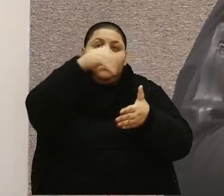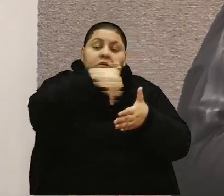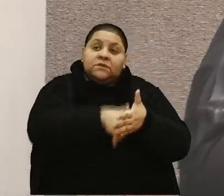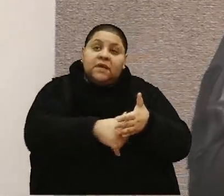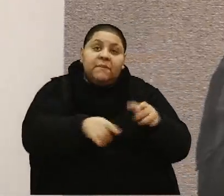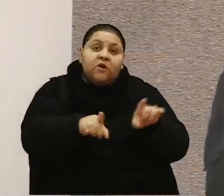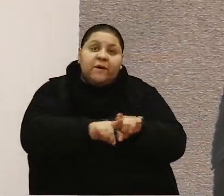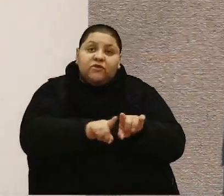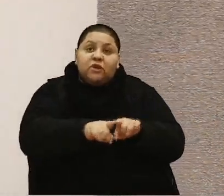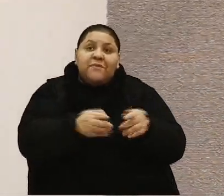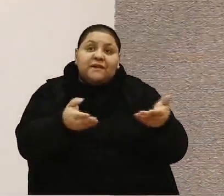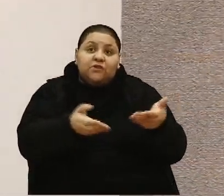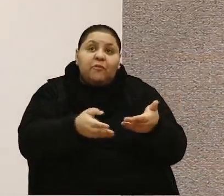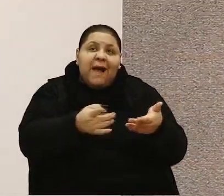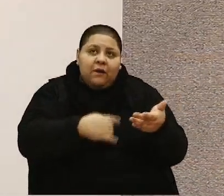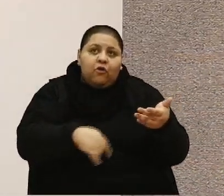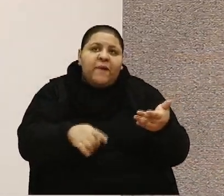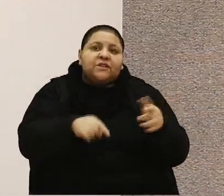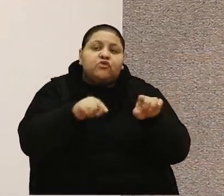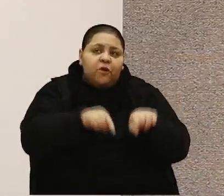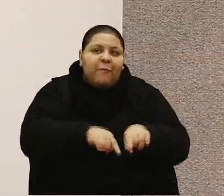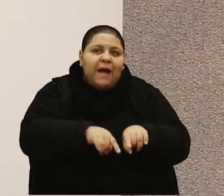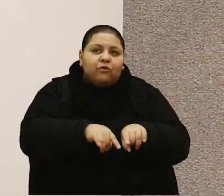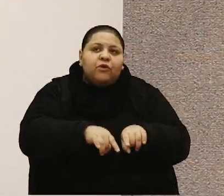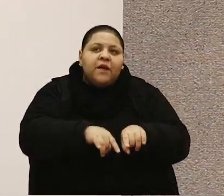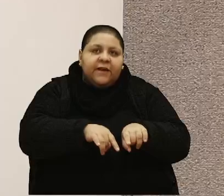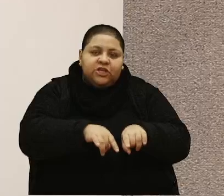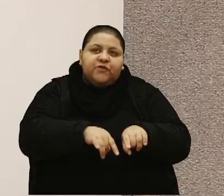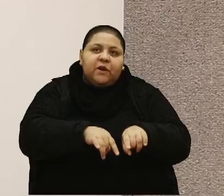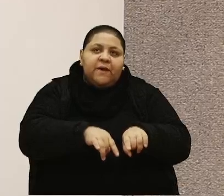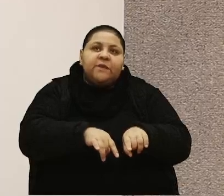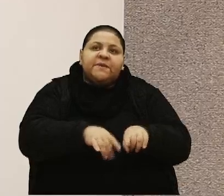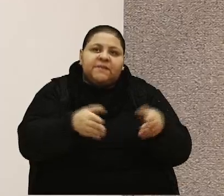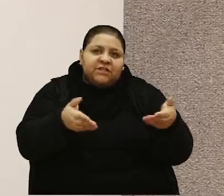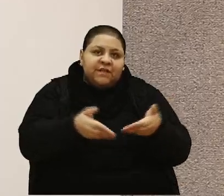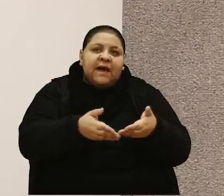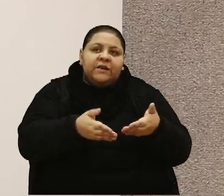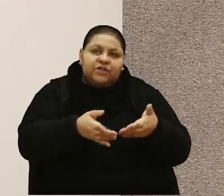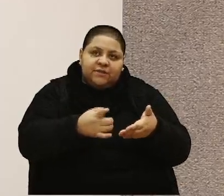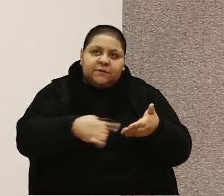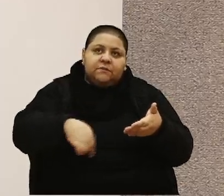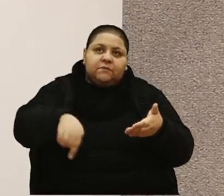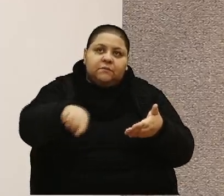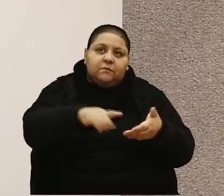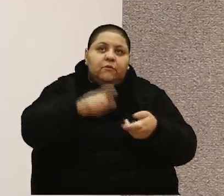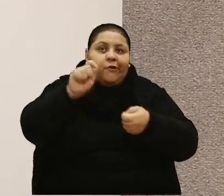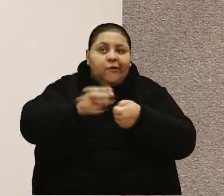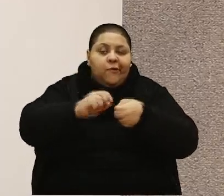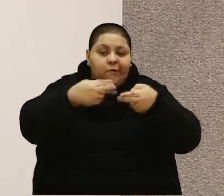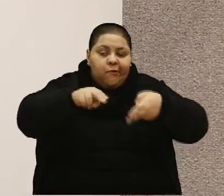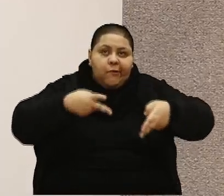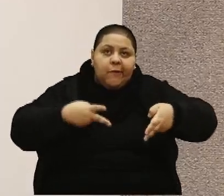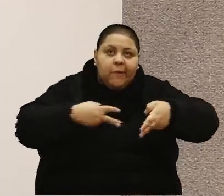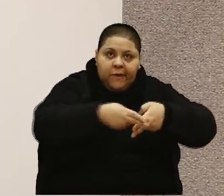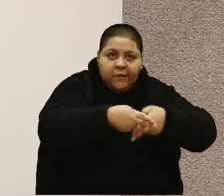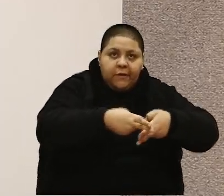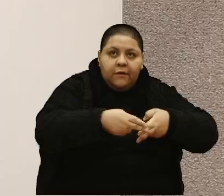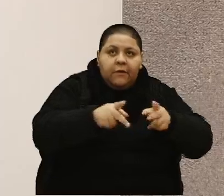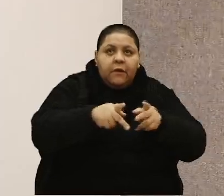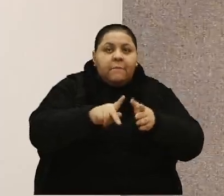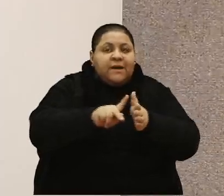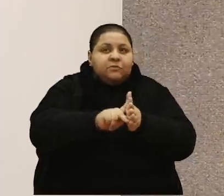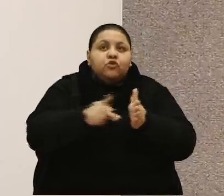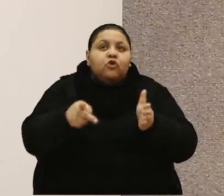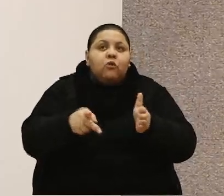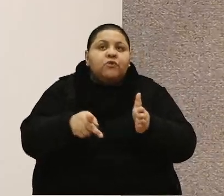que é presidida pela vereadora Andressa Marques. Estivemos lá visitando antes do centro ser iniciado, porque ainda nem foi feita a inauguração, dito pelo próprio presidente da